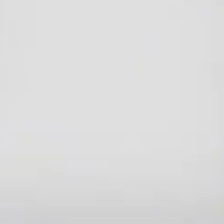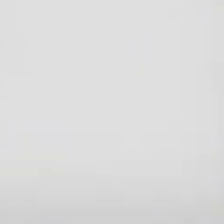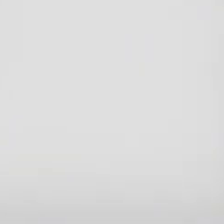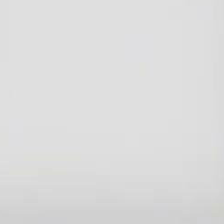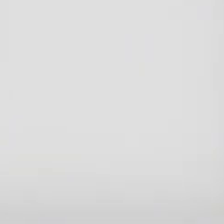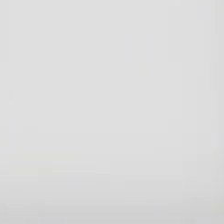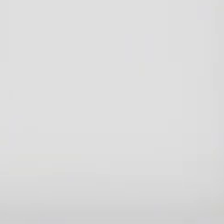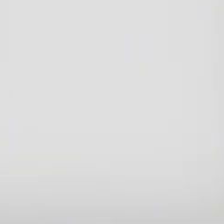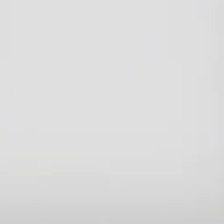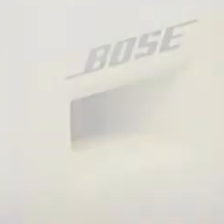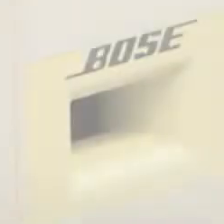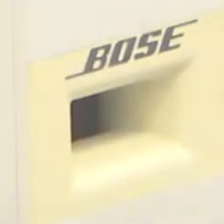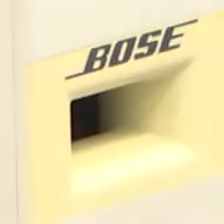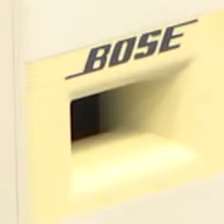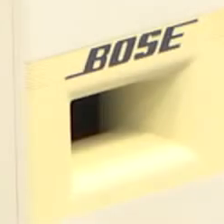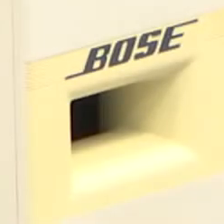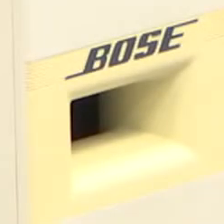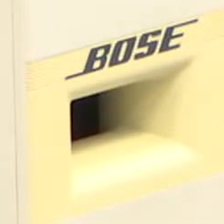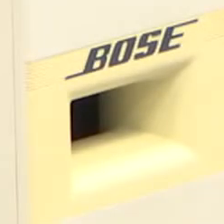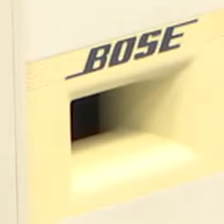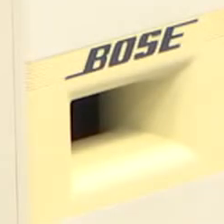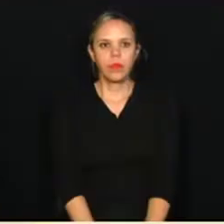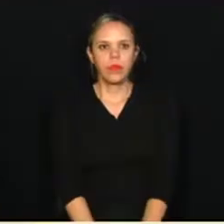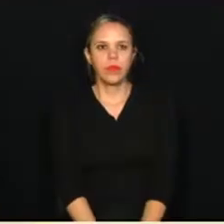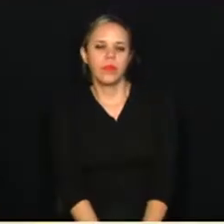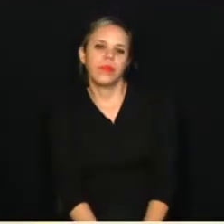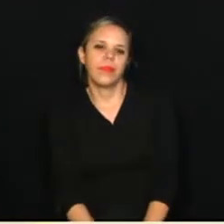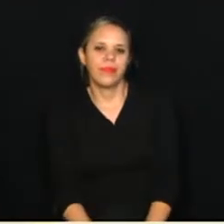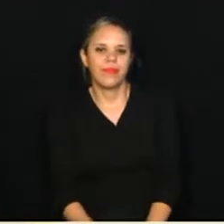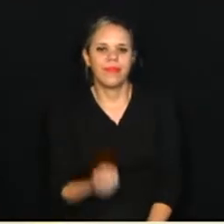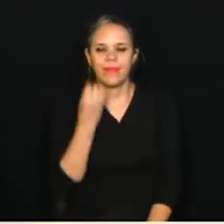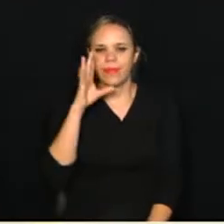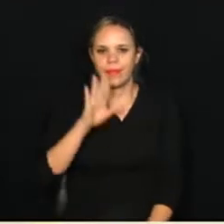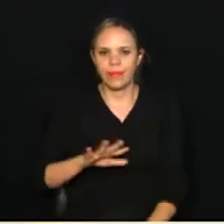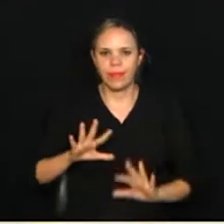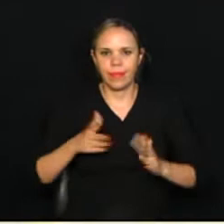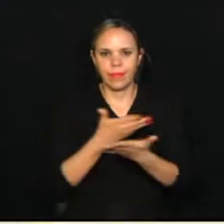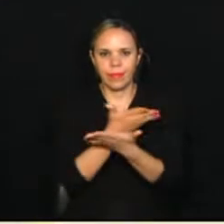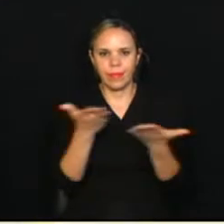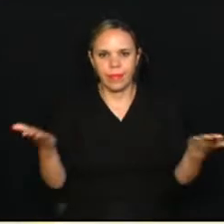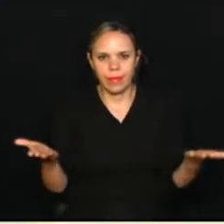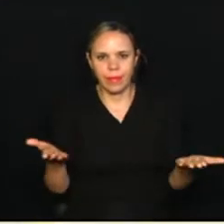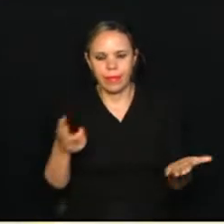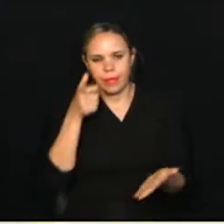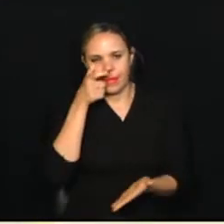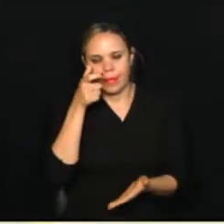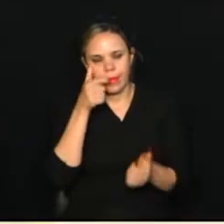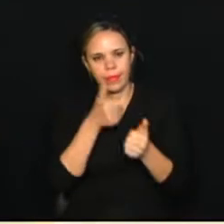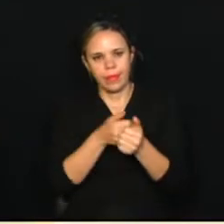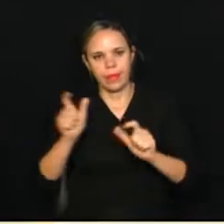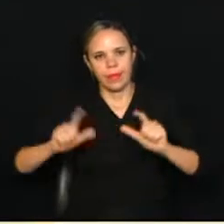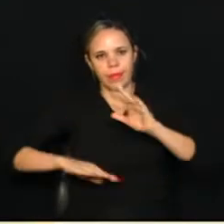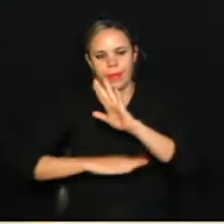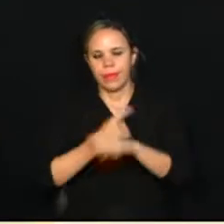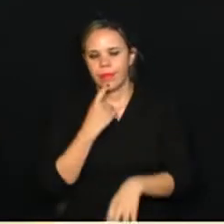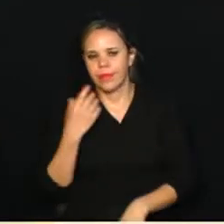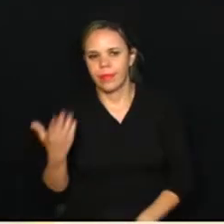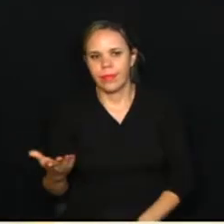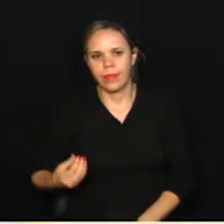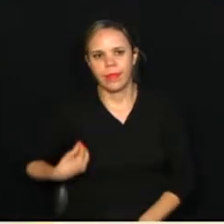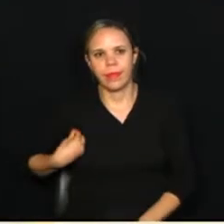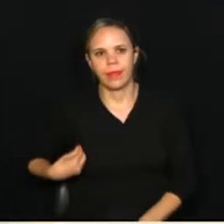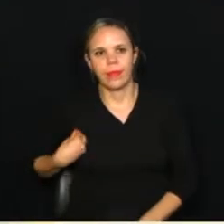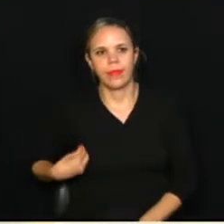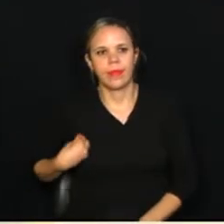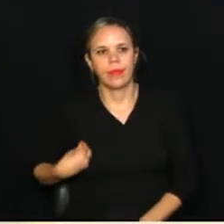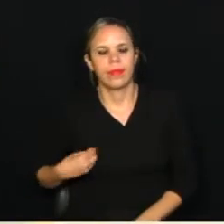TV Câmara, Campinas. Olá, muito boa tarde para você que acompanha a TV Câmara Campinas ao vivo. Você